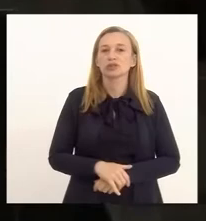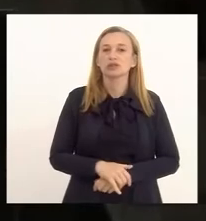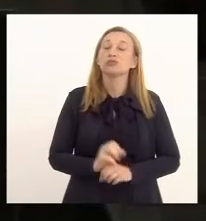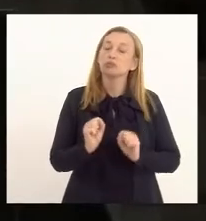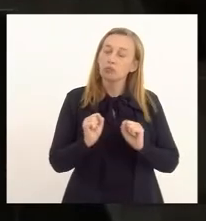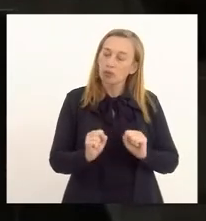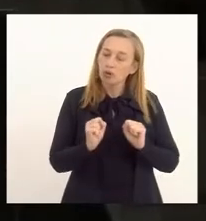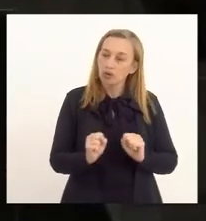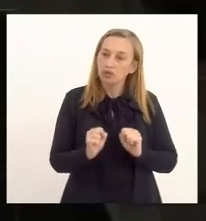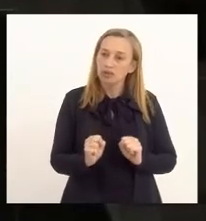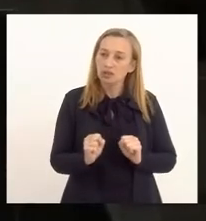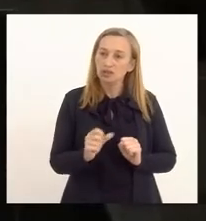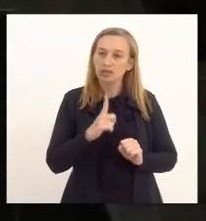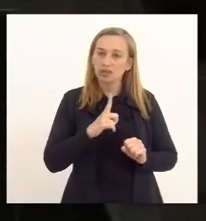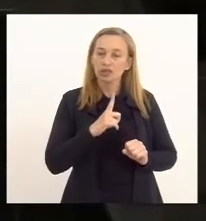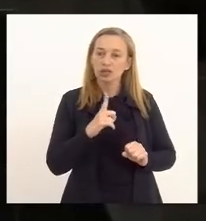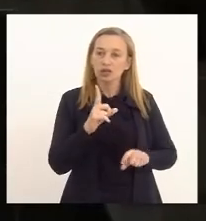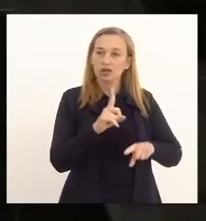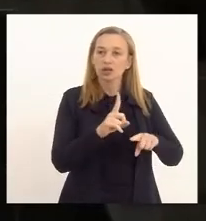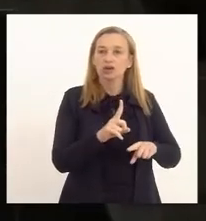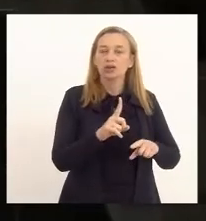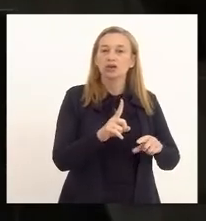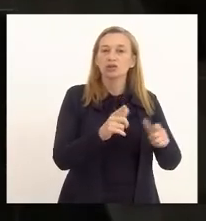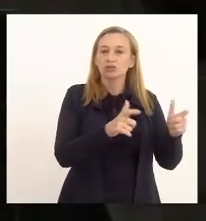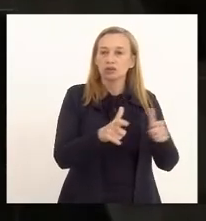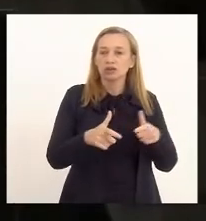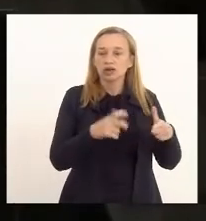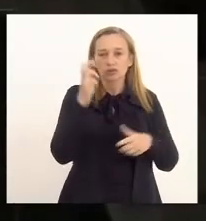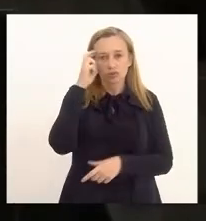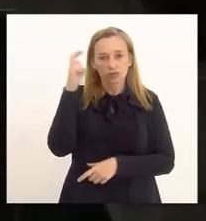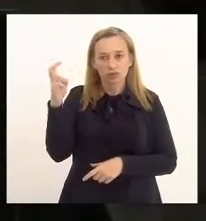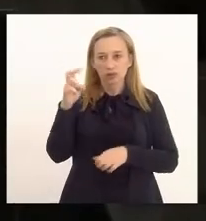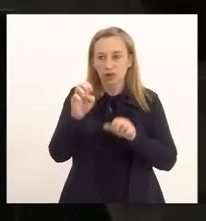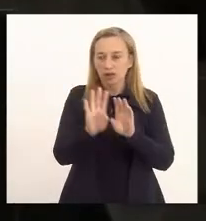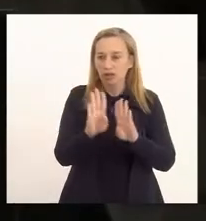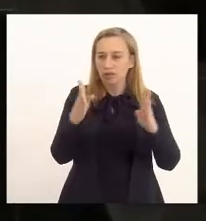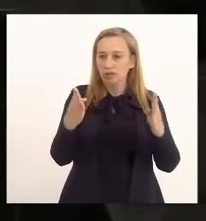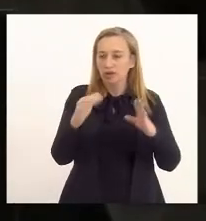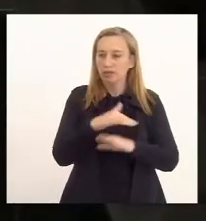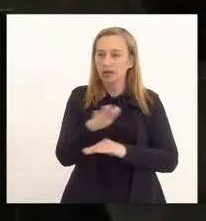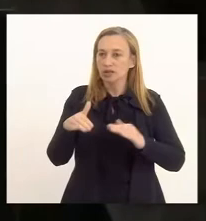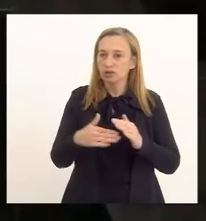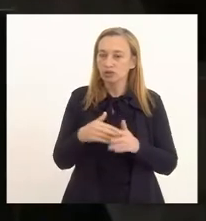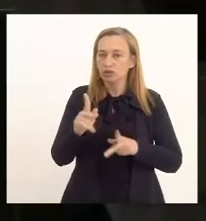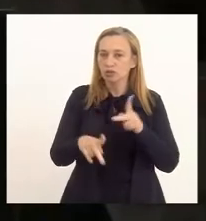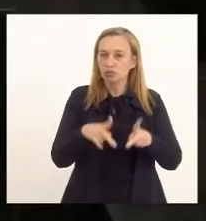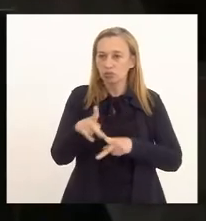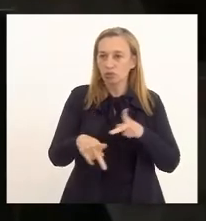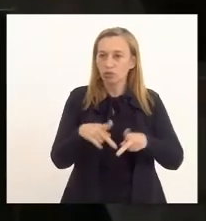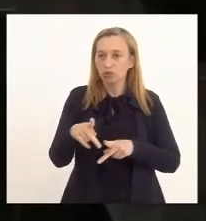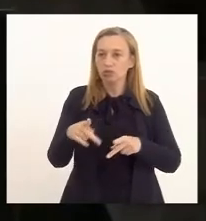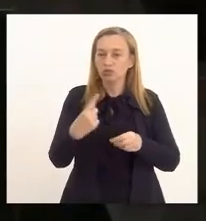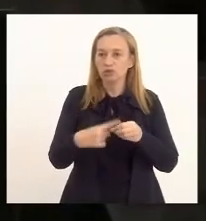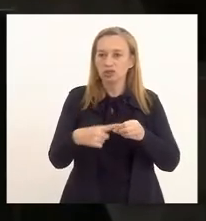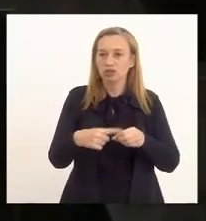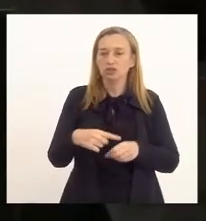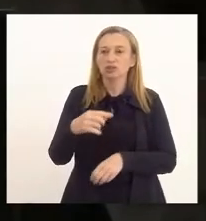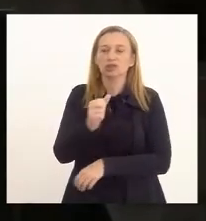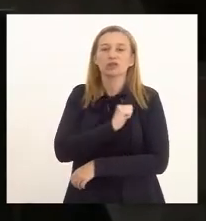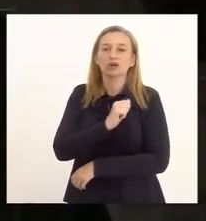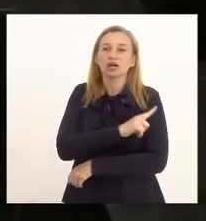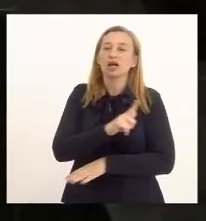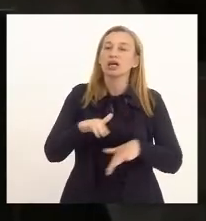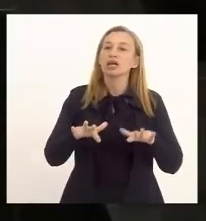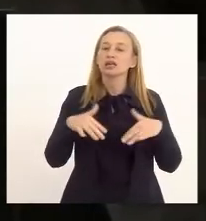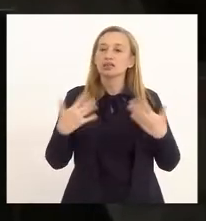possa ser um equipamento cultural aberto a toda a comunidade, incrementando e avançando na programação cultural do município de São Gonçalo. Então, foi uma